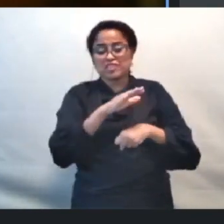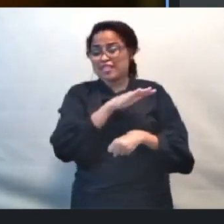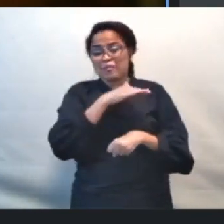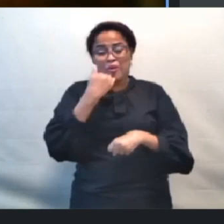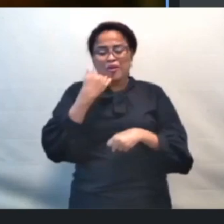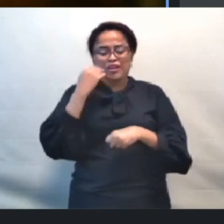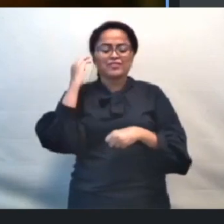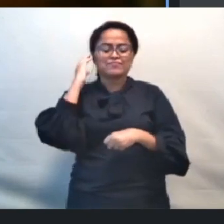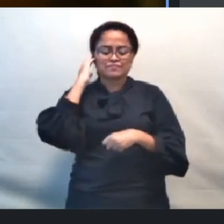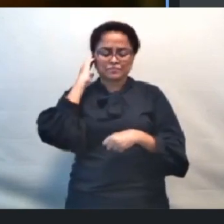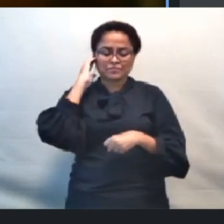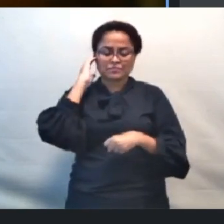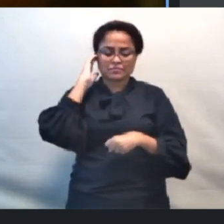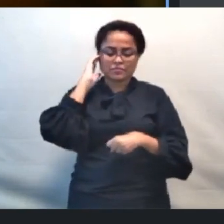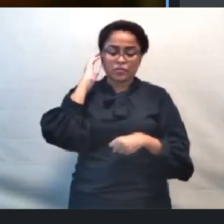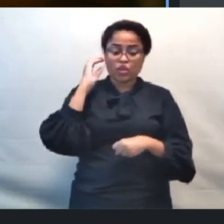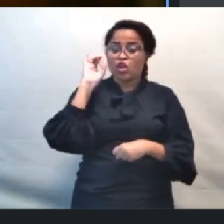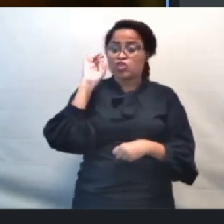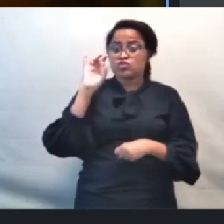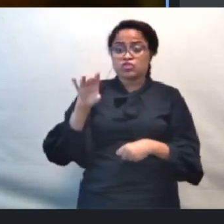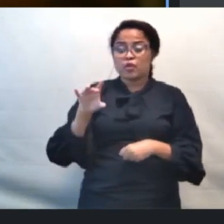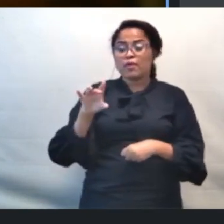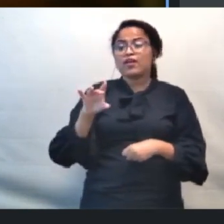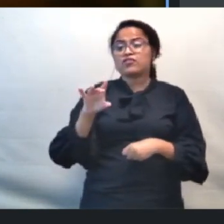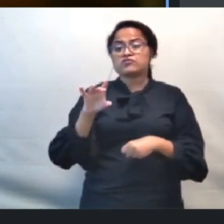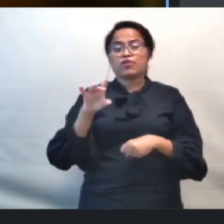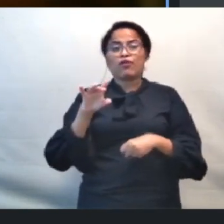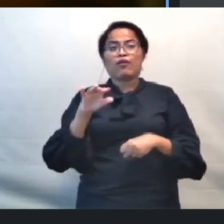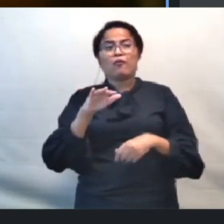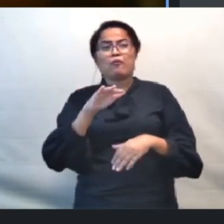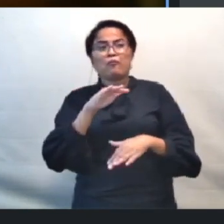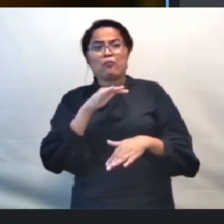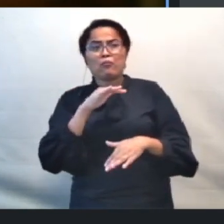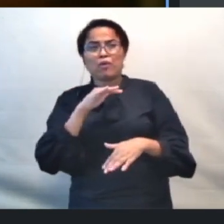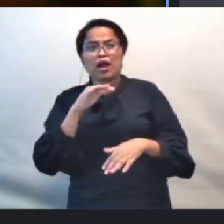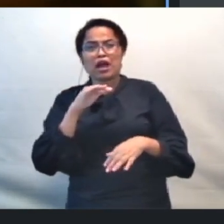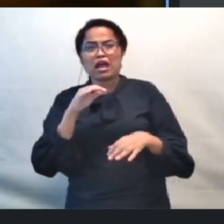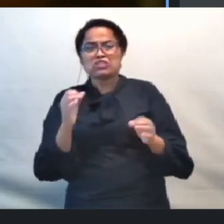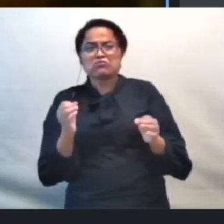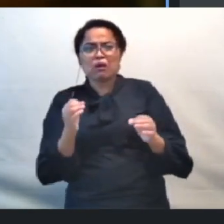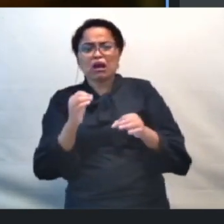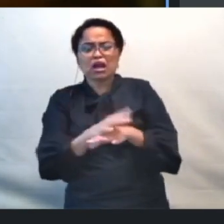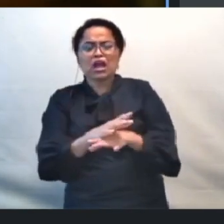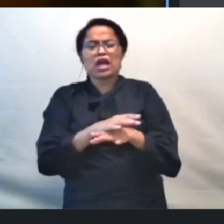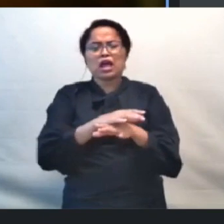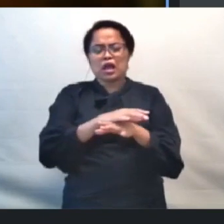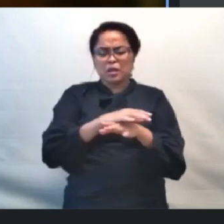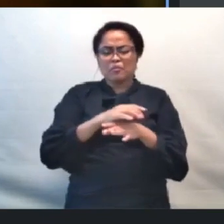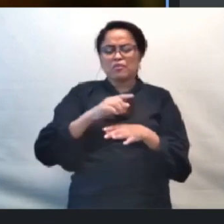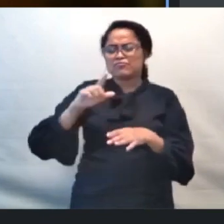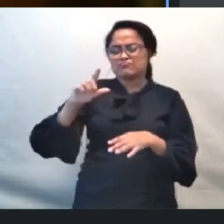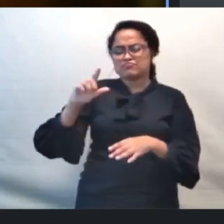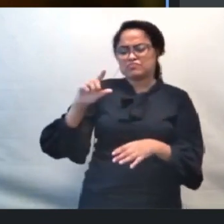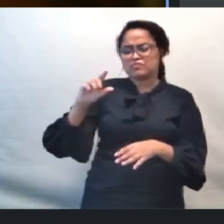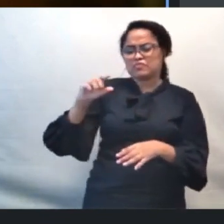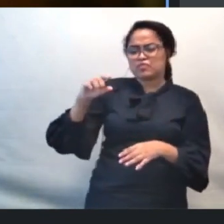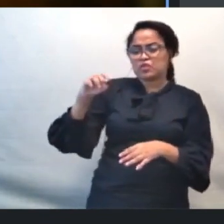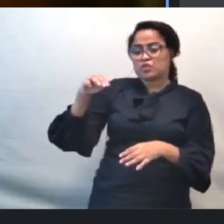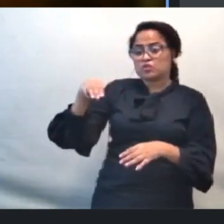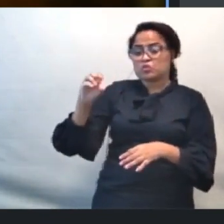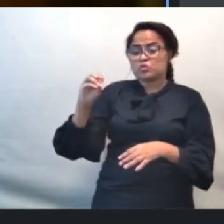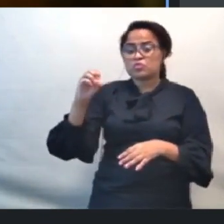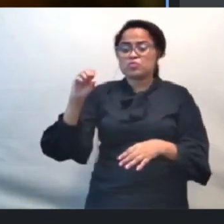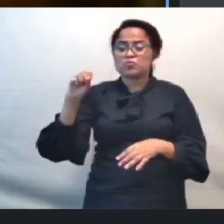um fumacê só mata as formas aladas, né, só o mosquito, ele não mata as larvas, ele tem um baixíssimo poder residual e